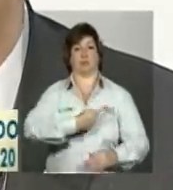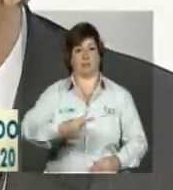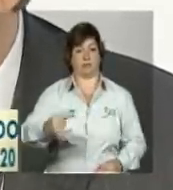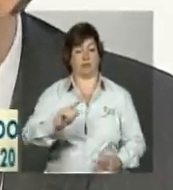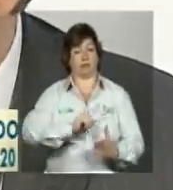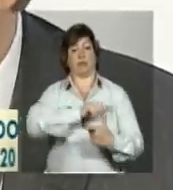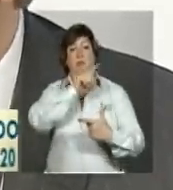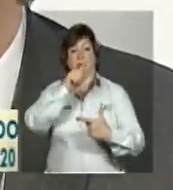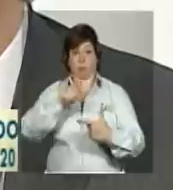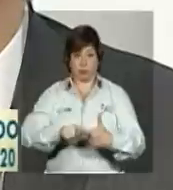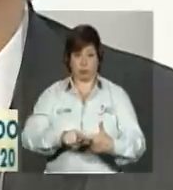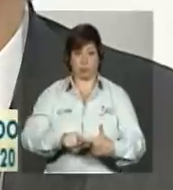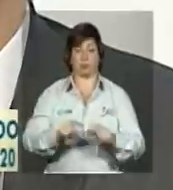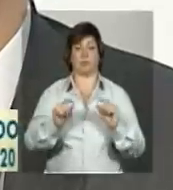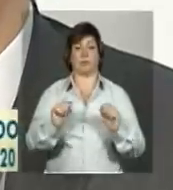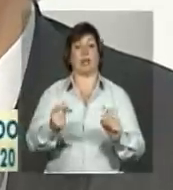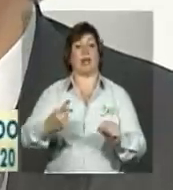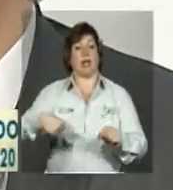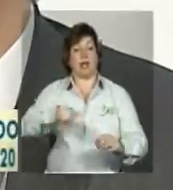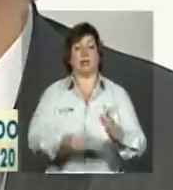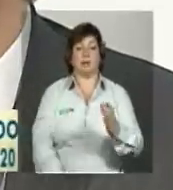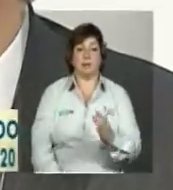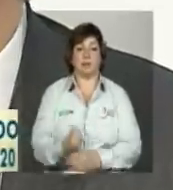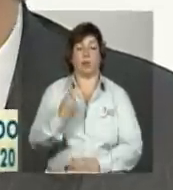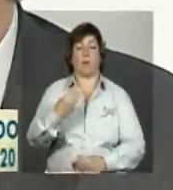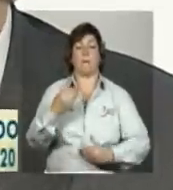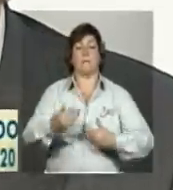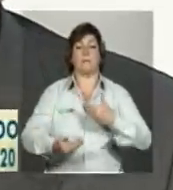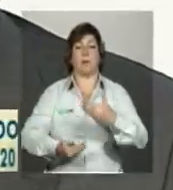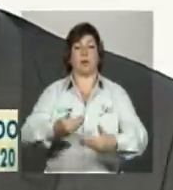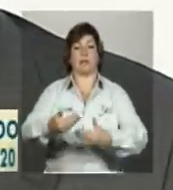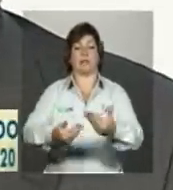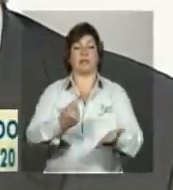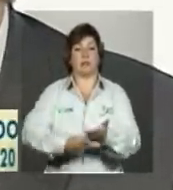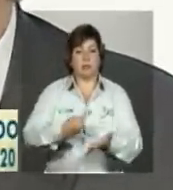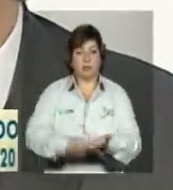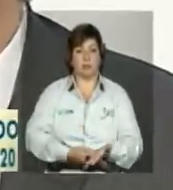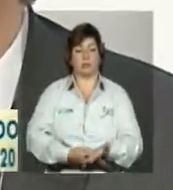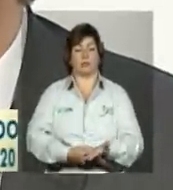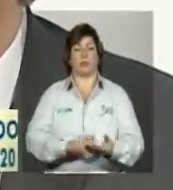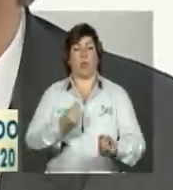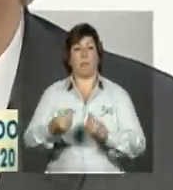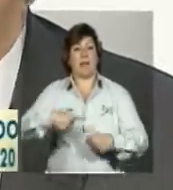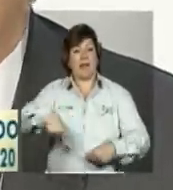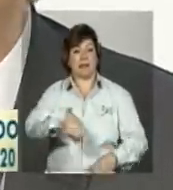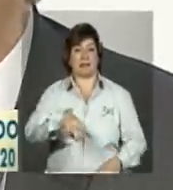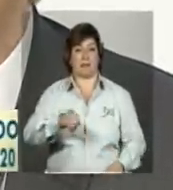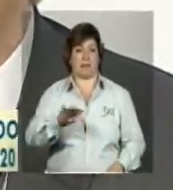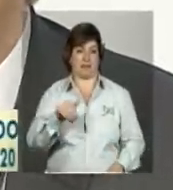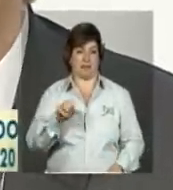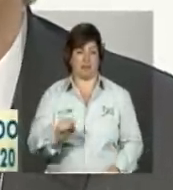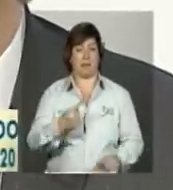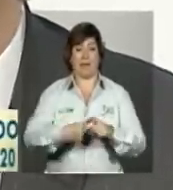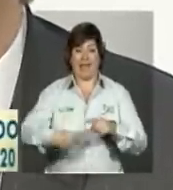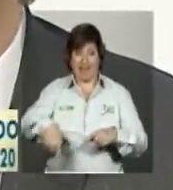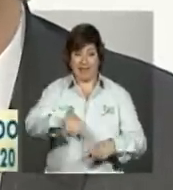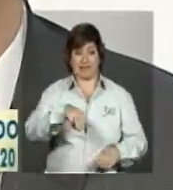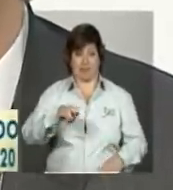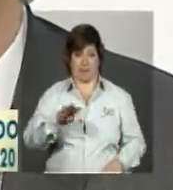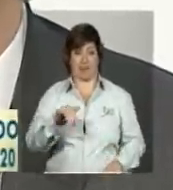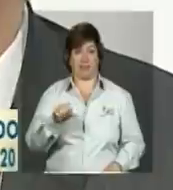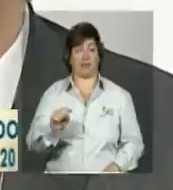Em segundo lugar, eles lançarão um processo de negociação dessas metas. Porque essas metas não